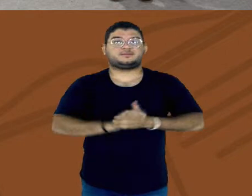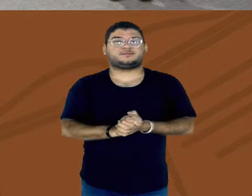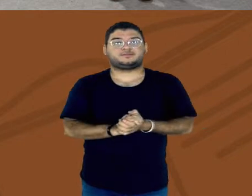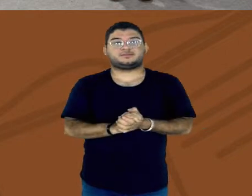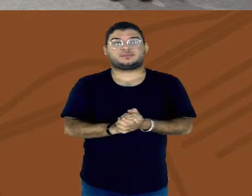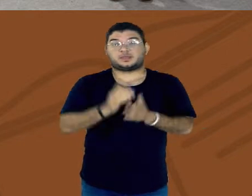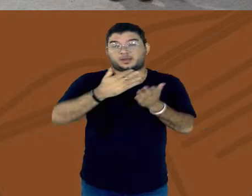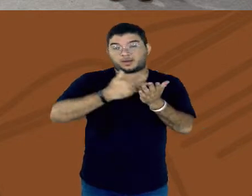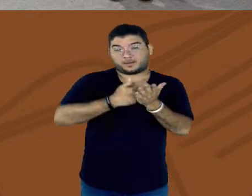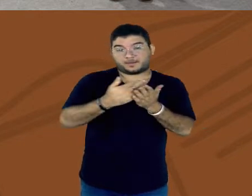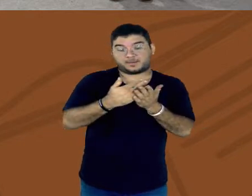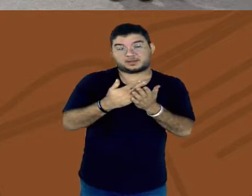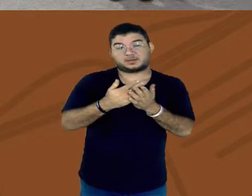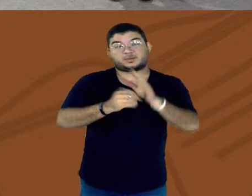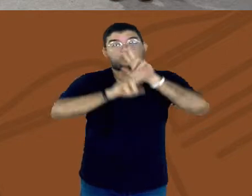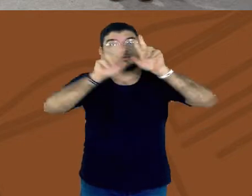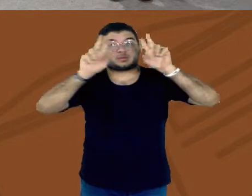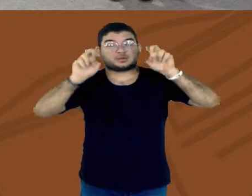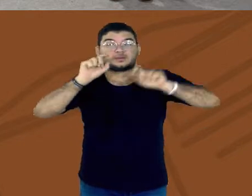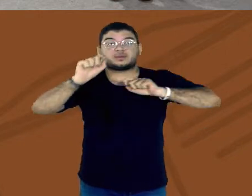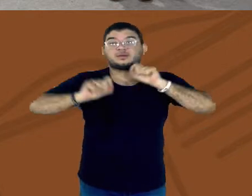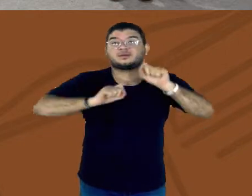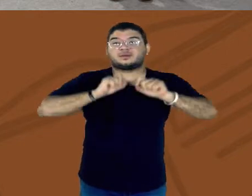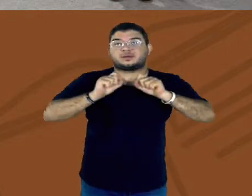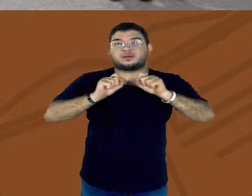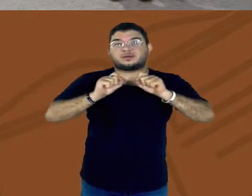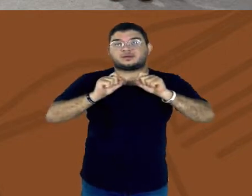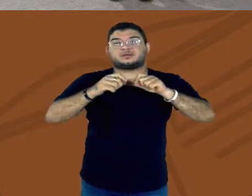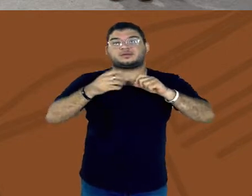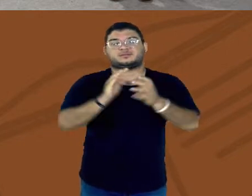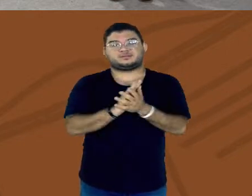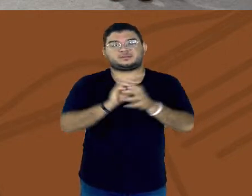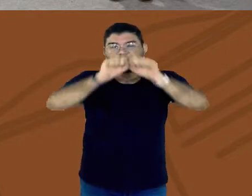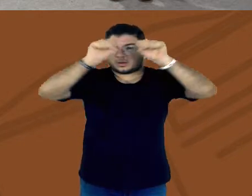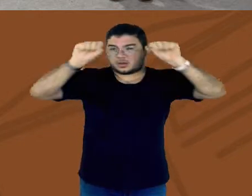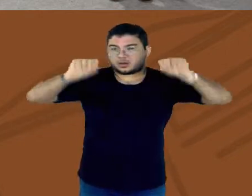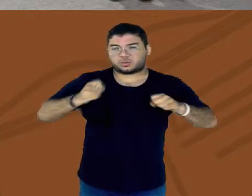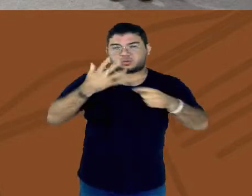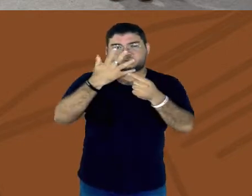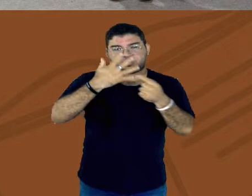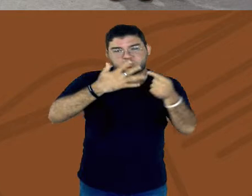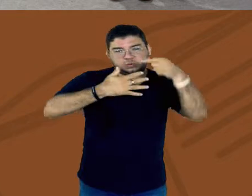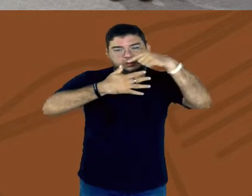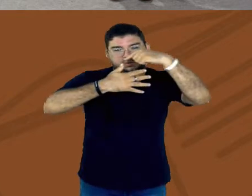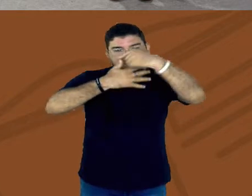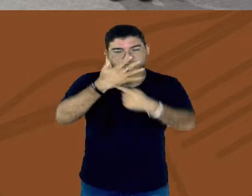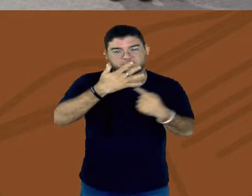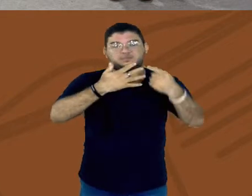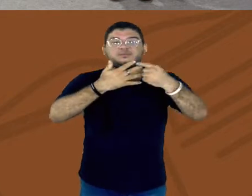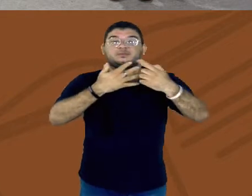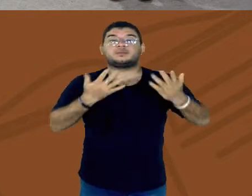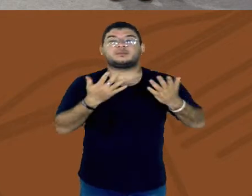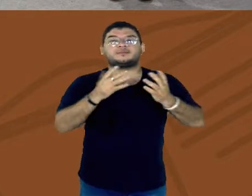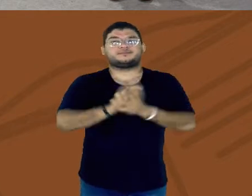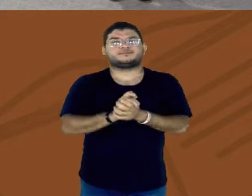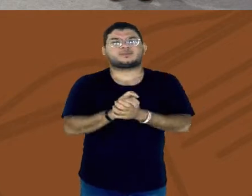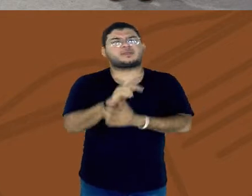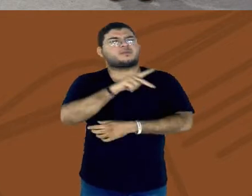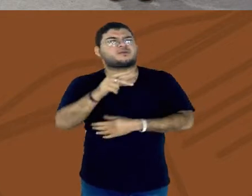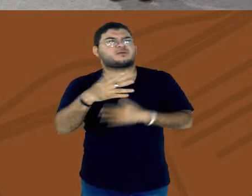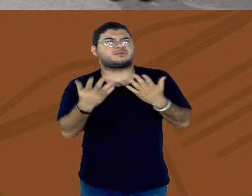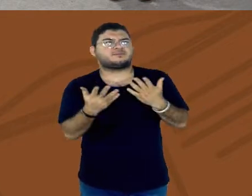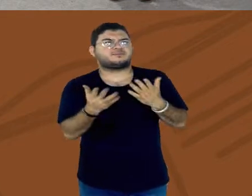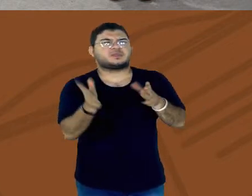nossa primeira abordagem desse tema chamado Sistema Endócrino. Ok. Professor, dentro